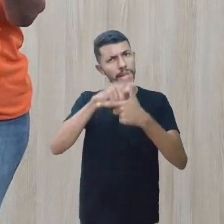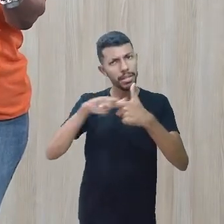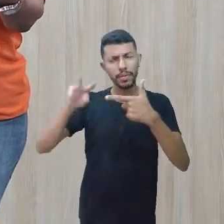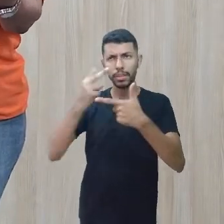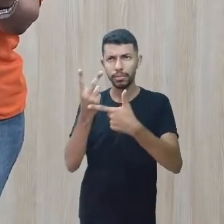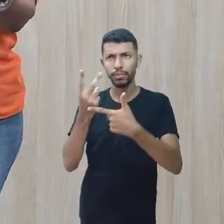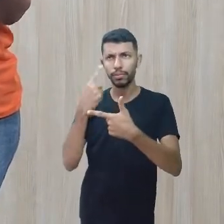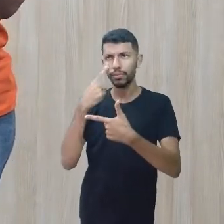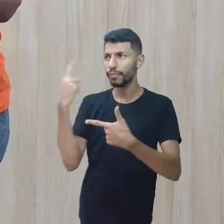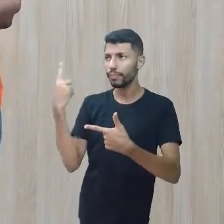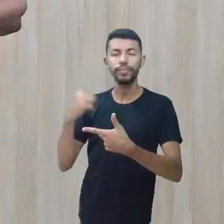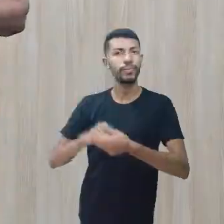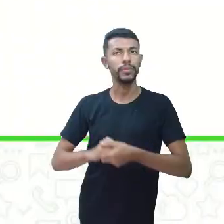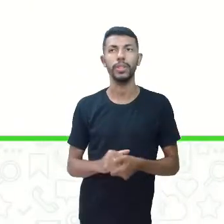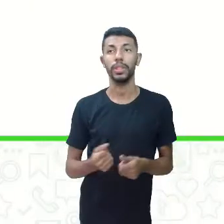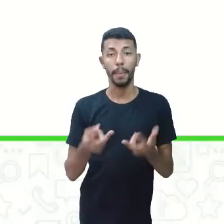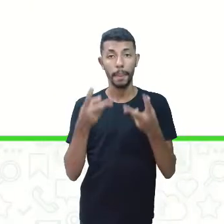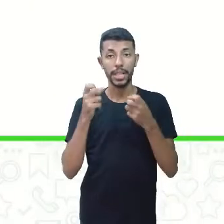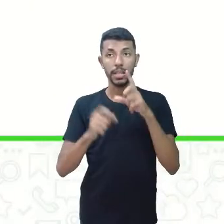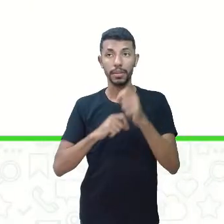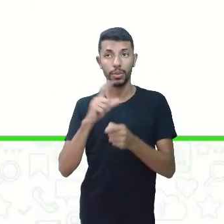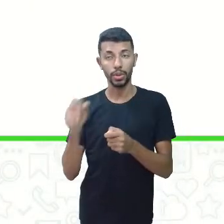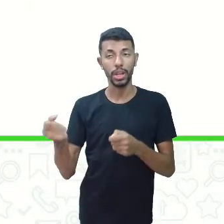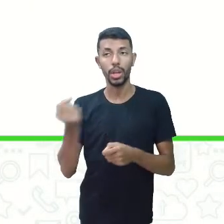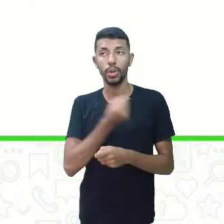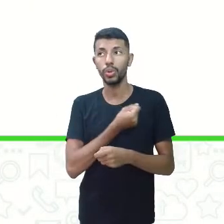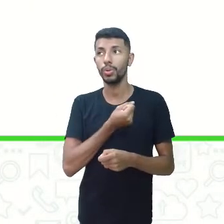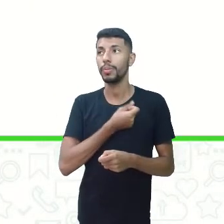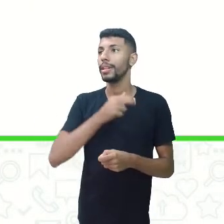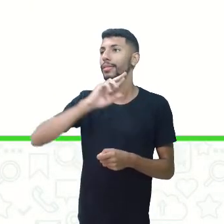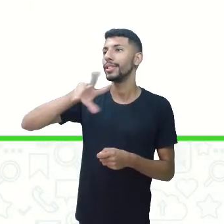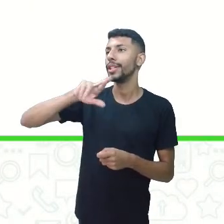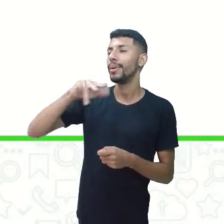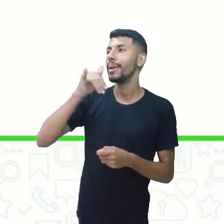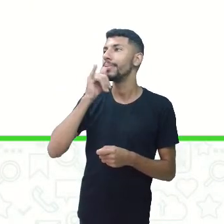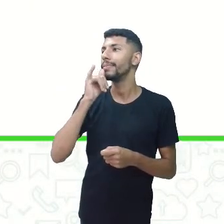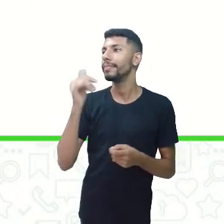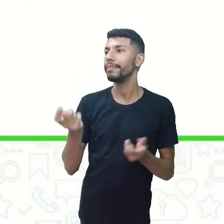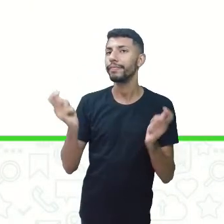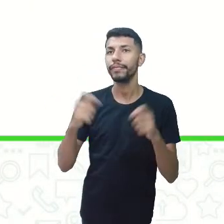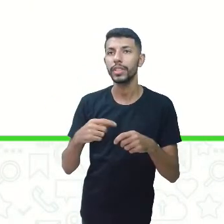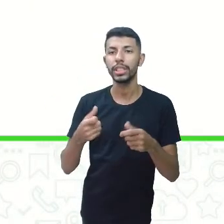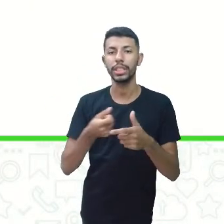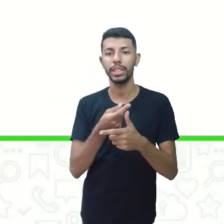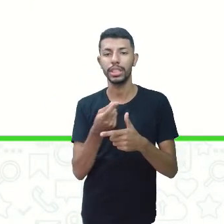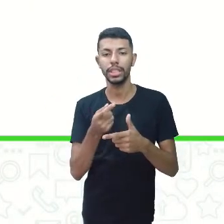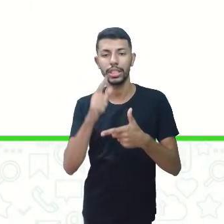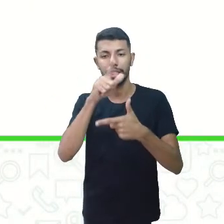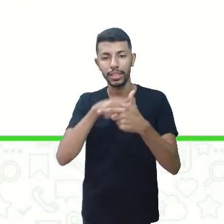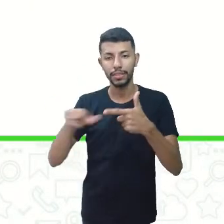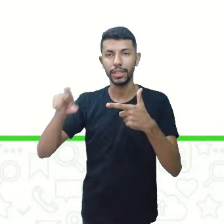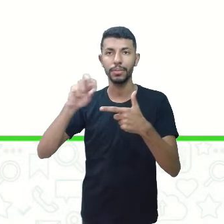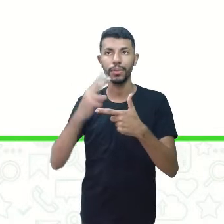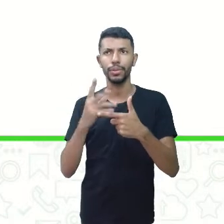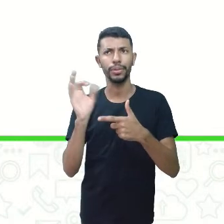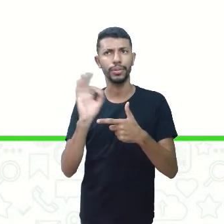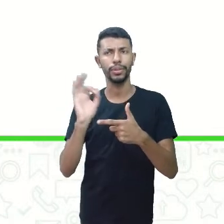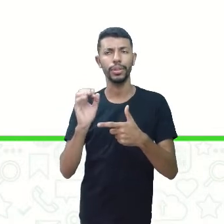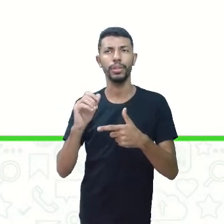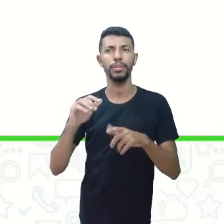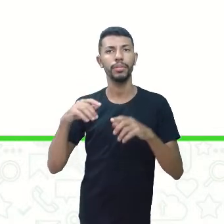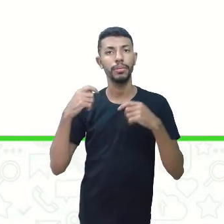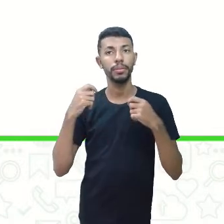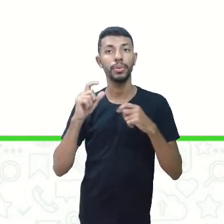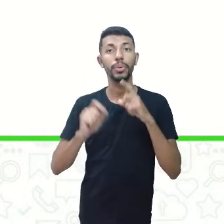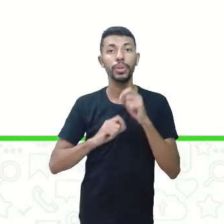dado momento, o número não vai ser mais possível dividir por 2. Então você vai encontrar aquele número que divida